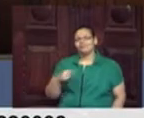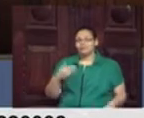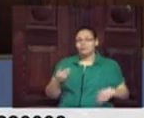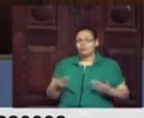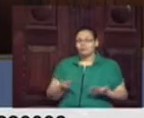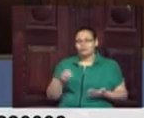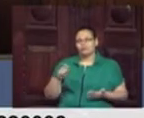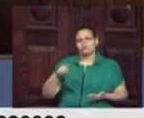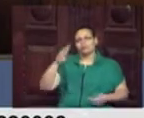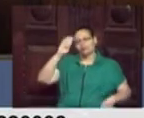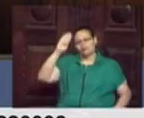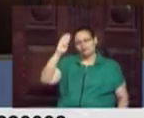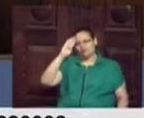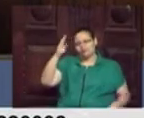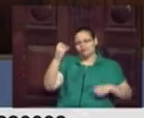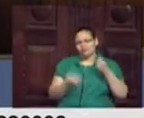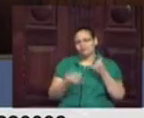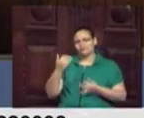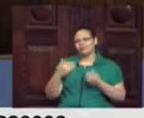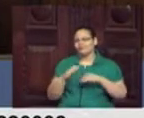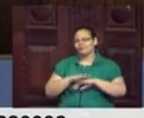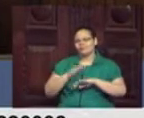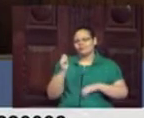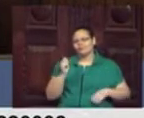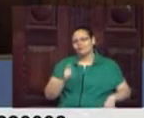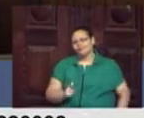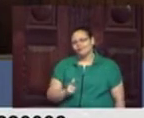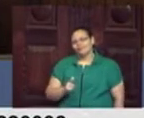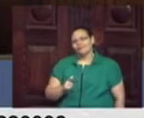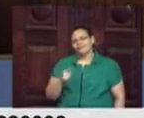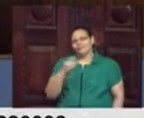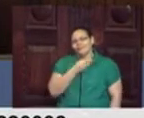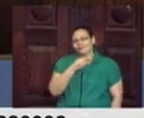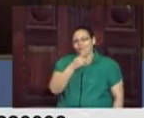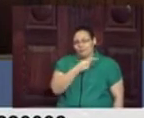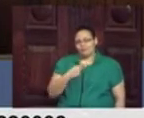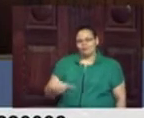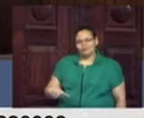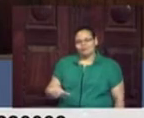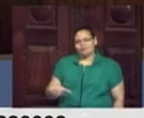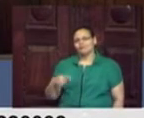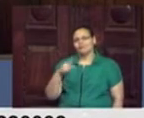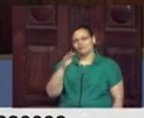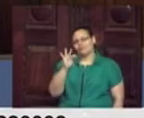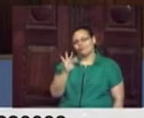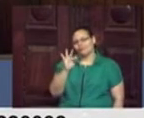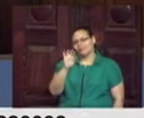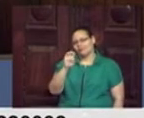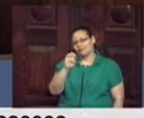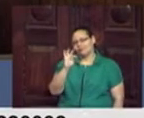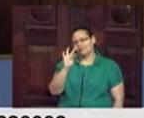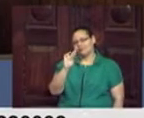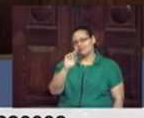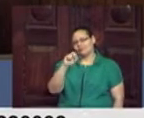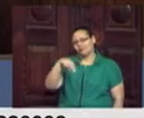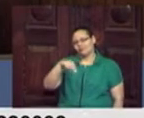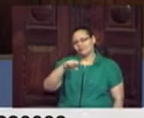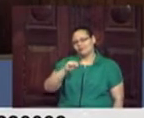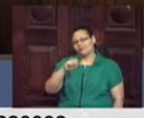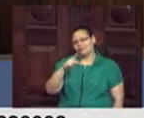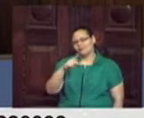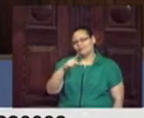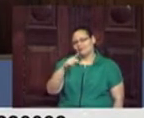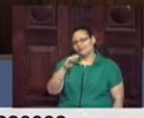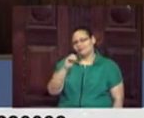questão central que está colocada. Mais do que isso, o presidente da FETransport e do Sindicato das Empresas de Ônibus, Lélis